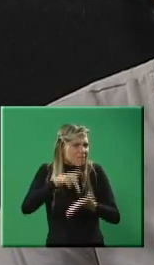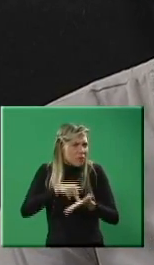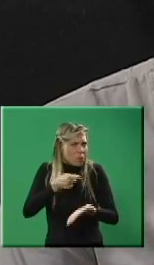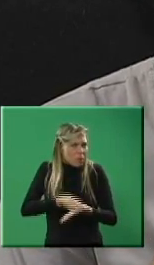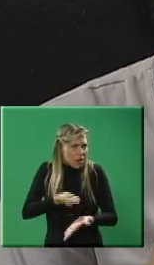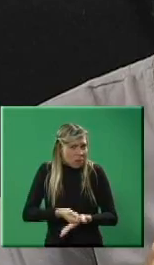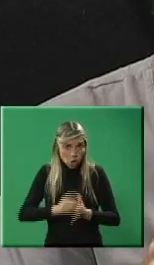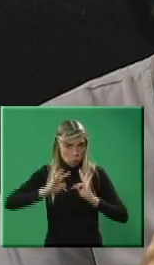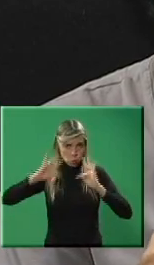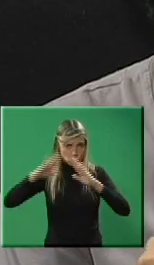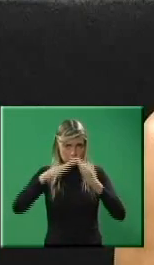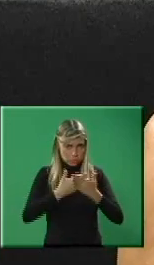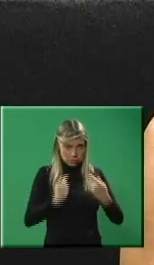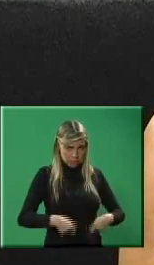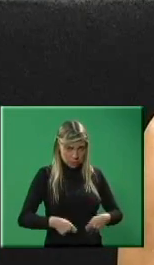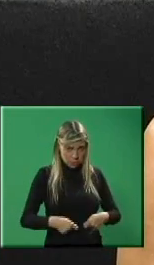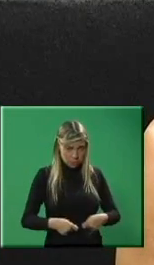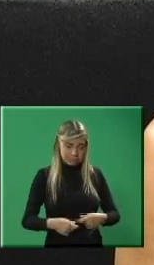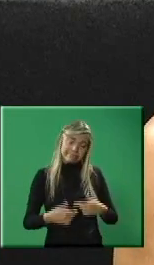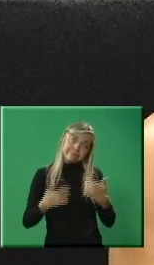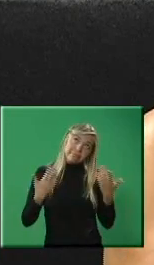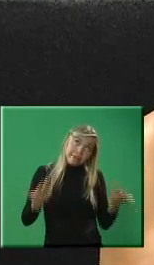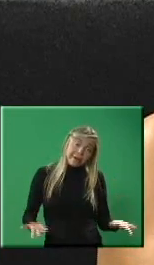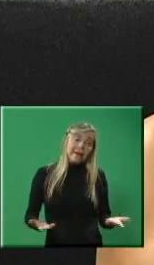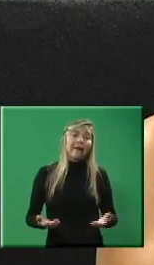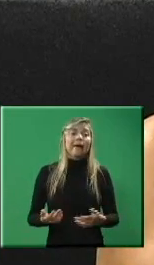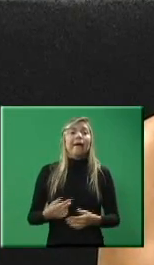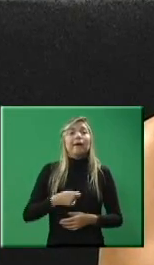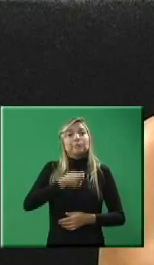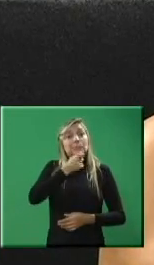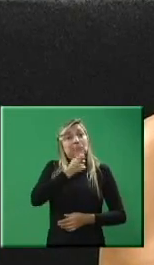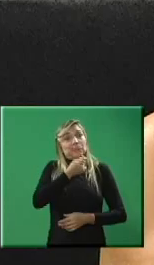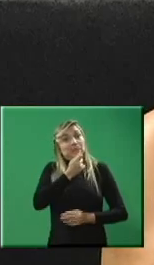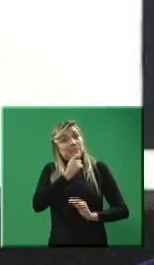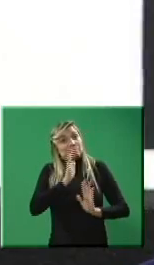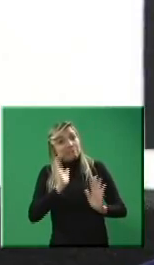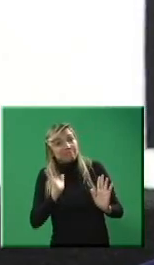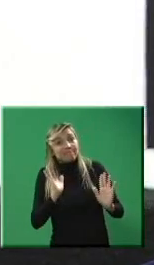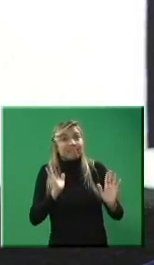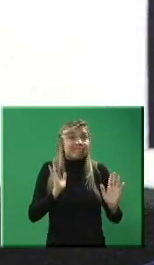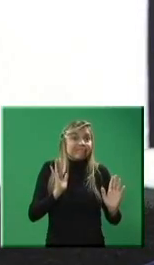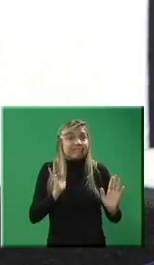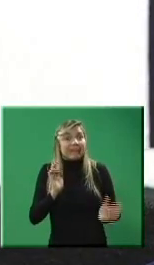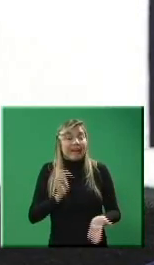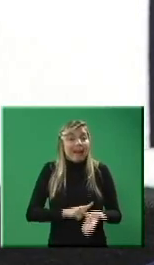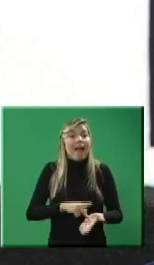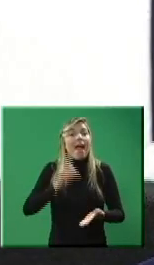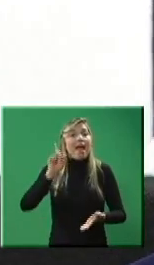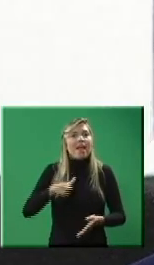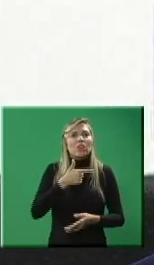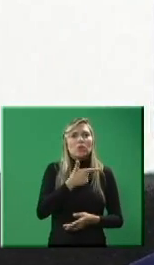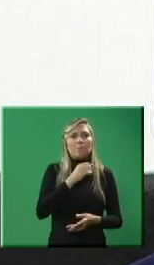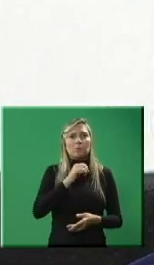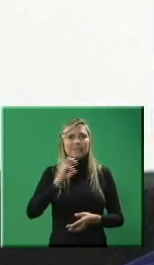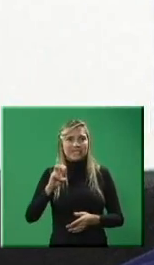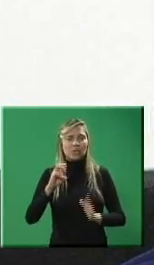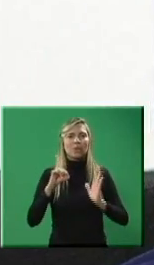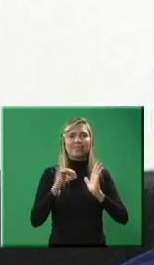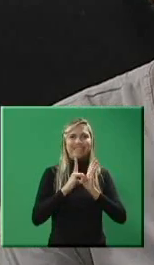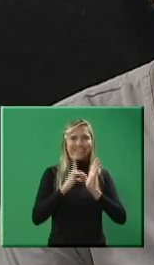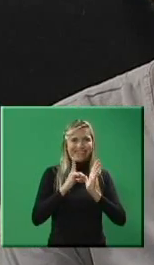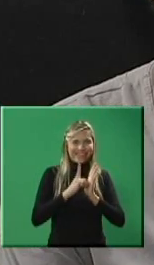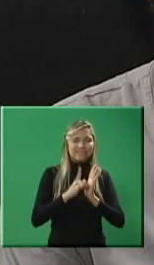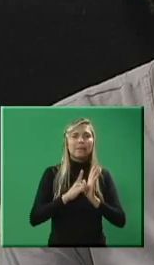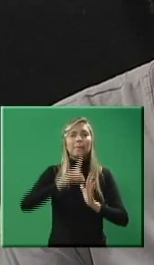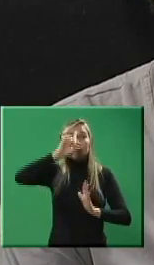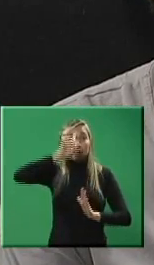toda escola tem que ter? Funciona assim. Por enquanto, ela foi reconhecida em 2005 pelo decreto, e